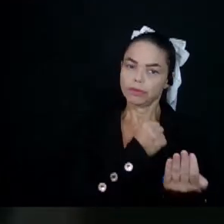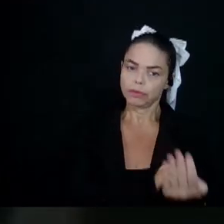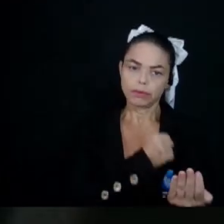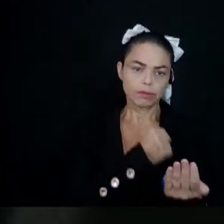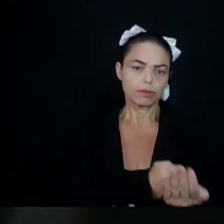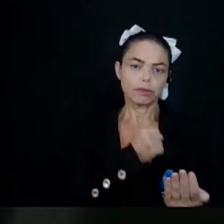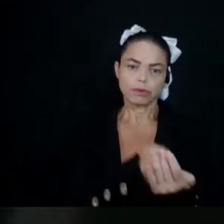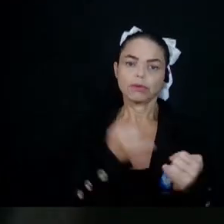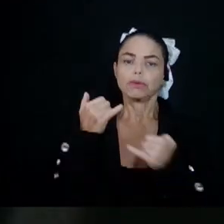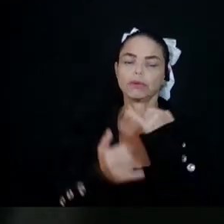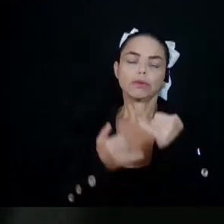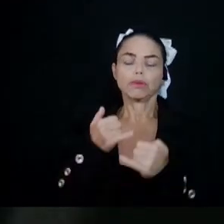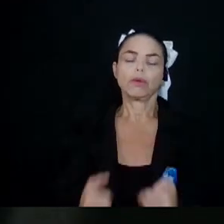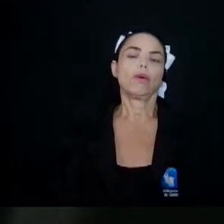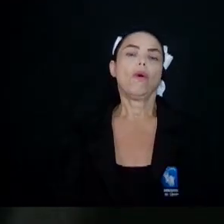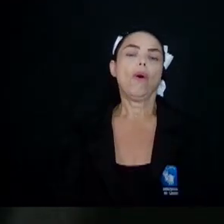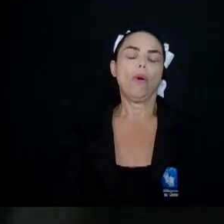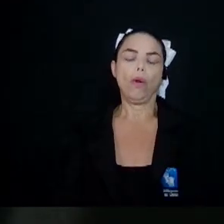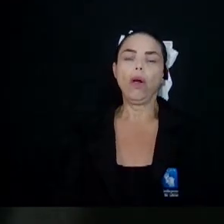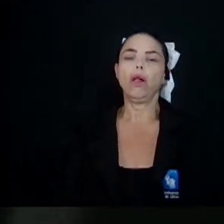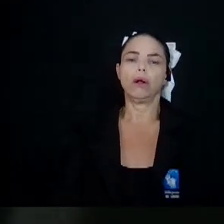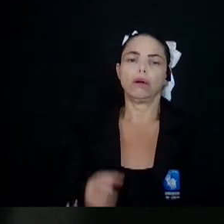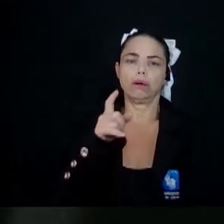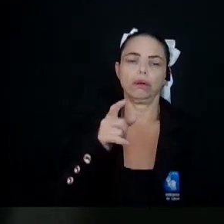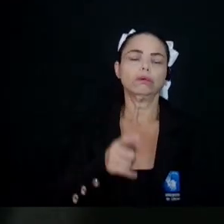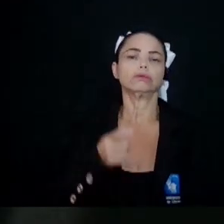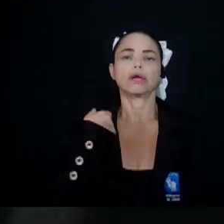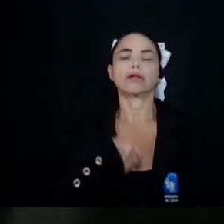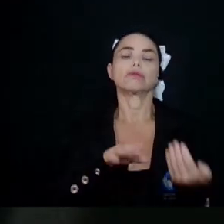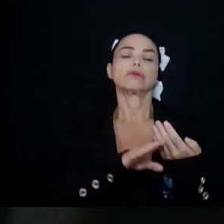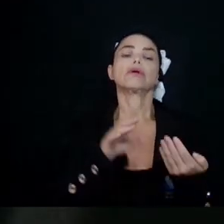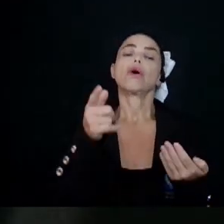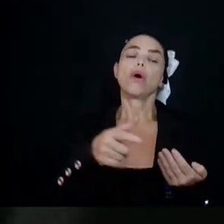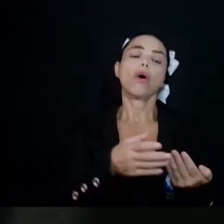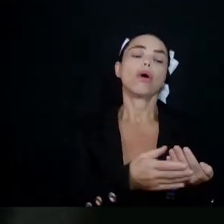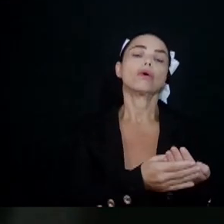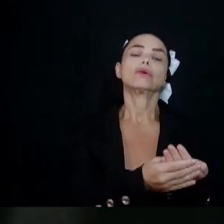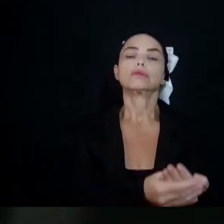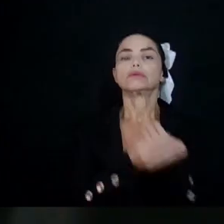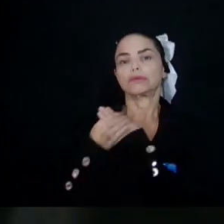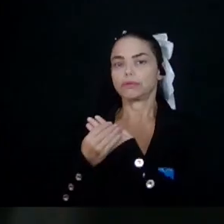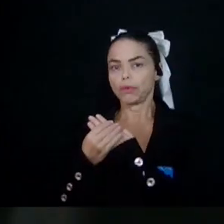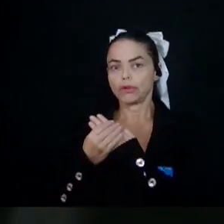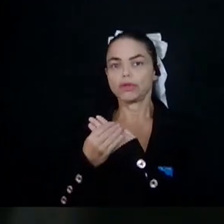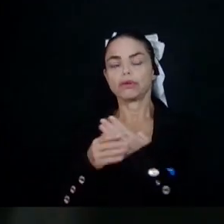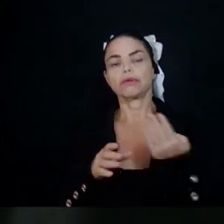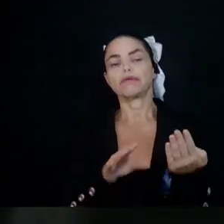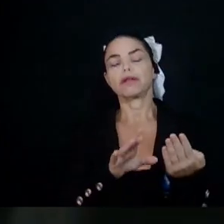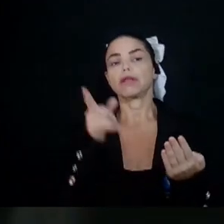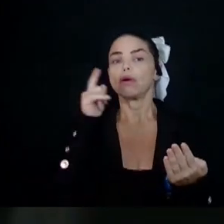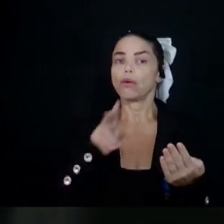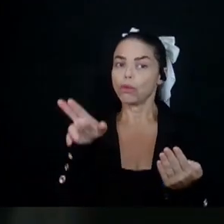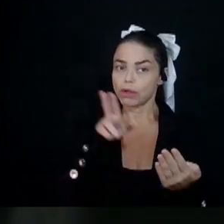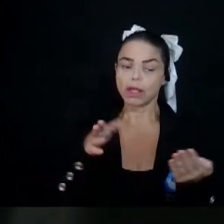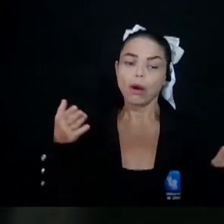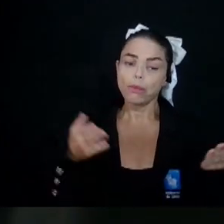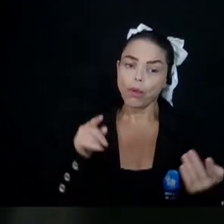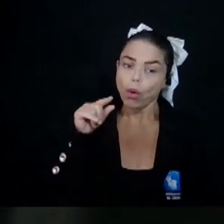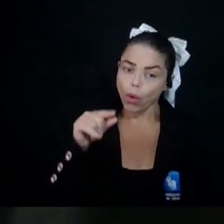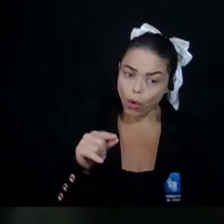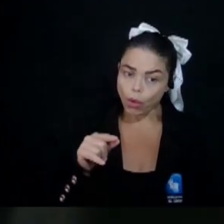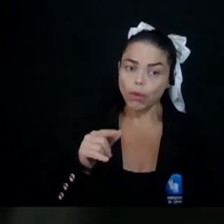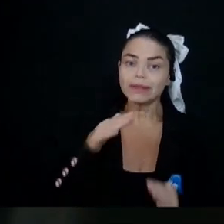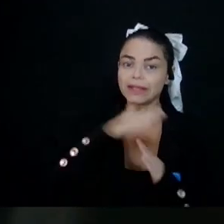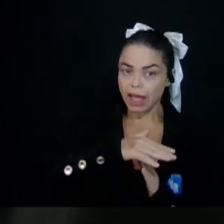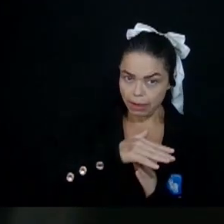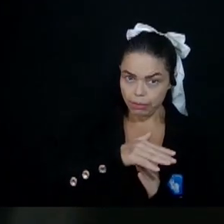digital. E se você tira de forma abrupta, essa criança ela vai sofrer, essa criança ela vai ter reações que a